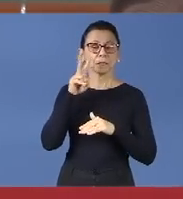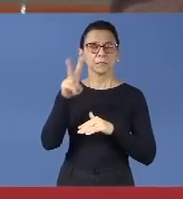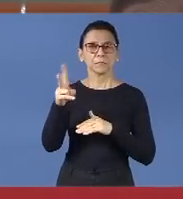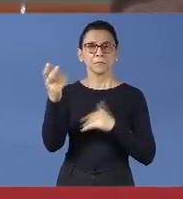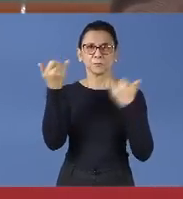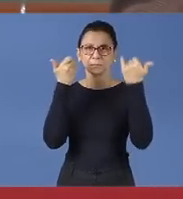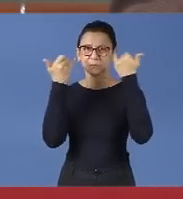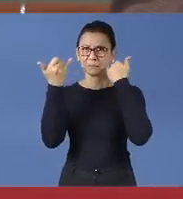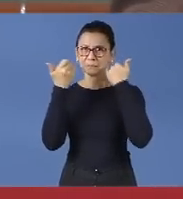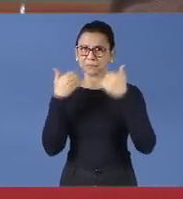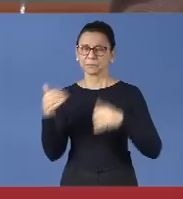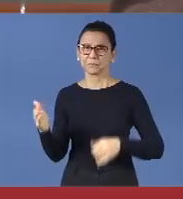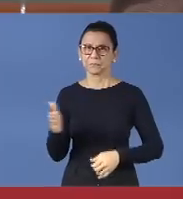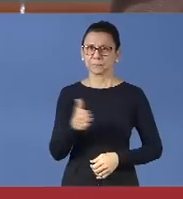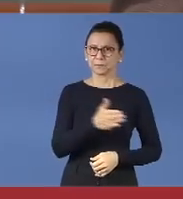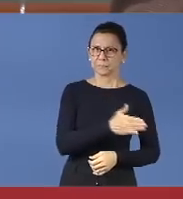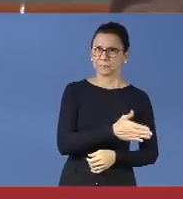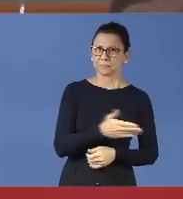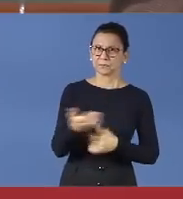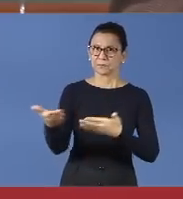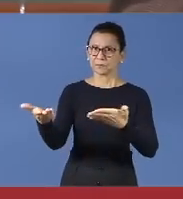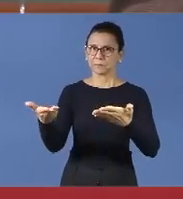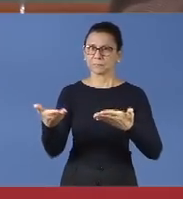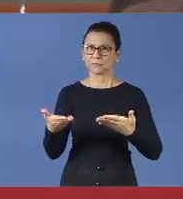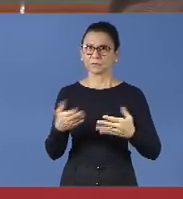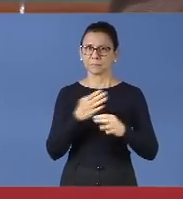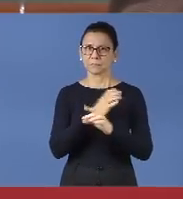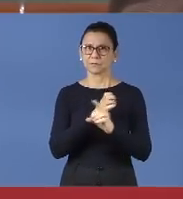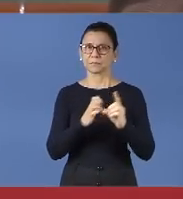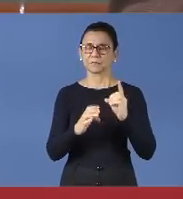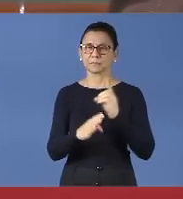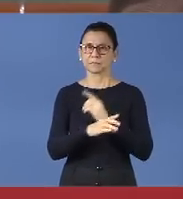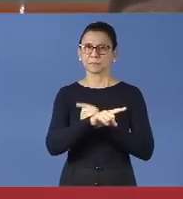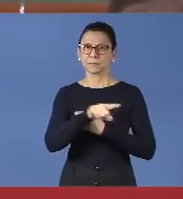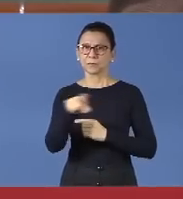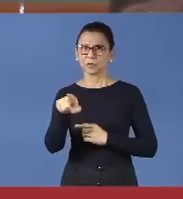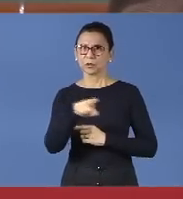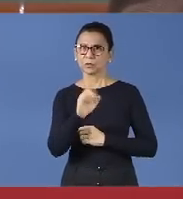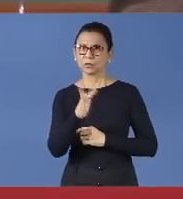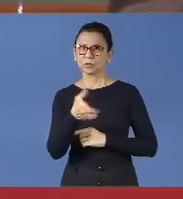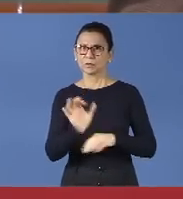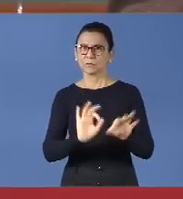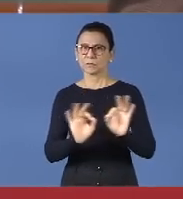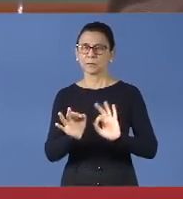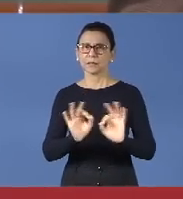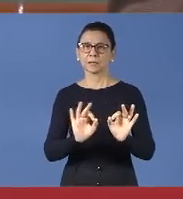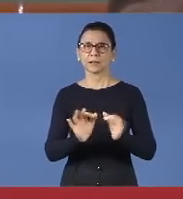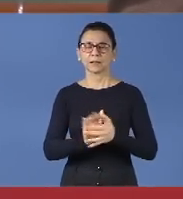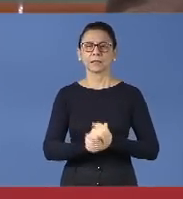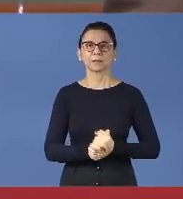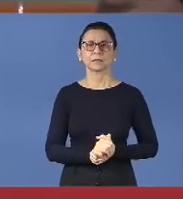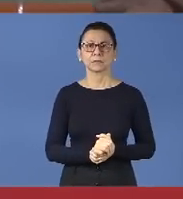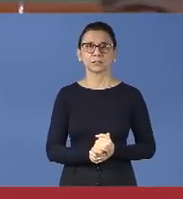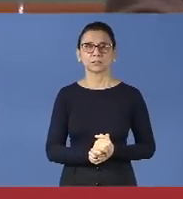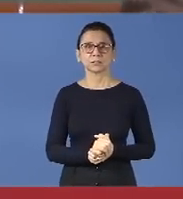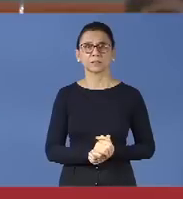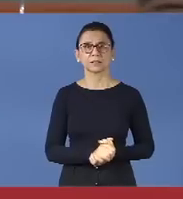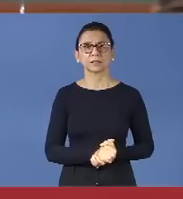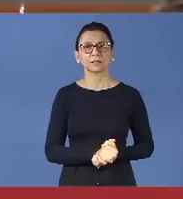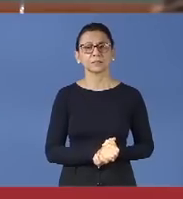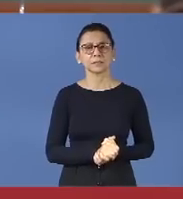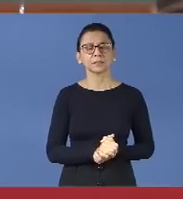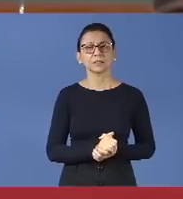Bíblica Dominical, convidando os irmãos da igreja a estarem já preparados para a leitura de todos os 13